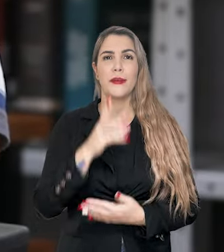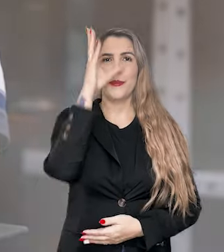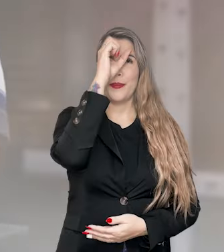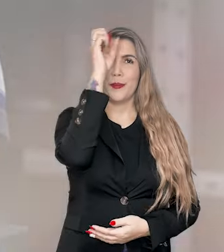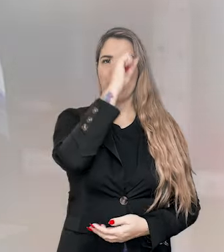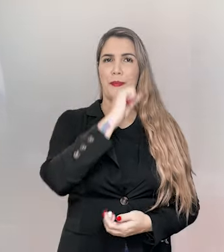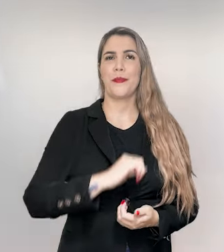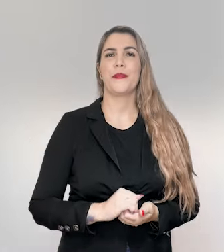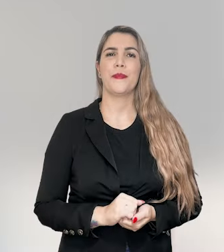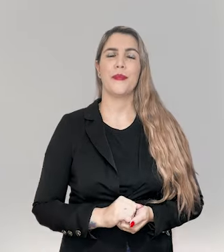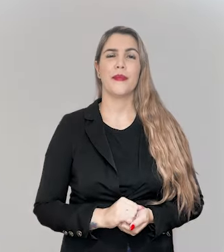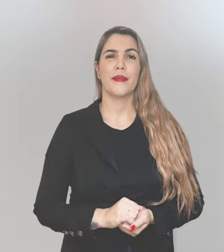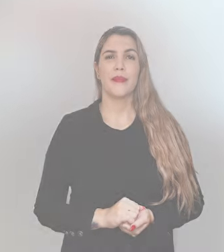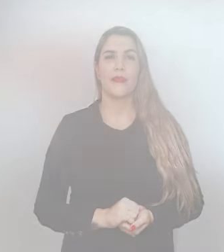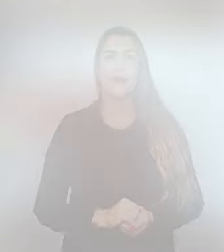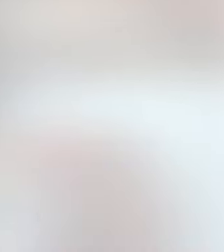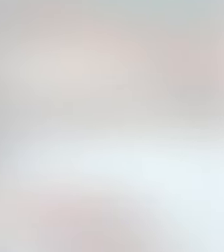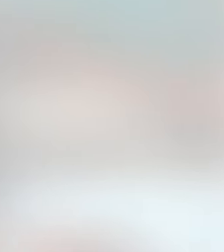continuo aprendendo.